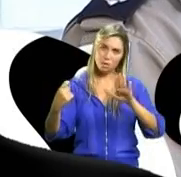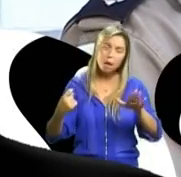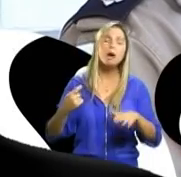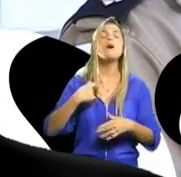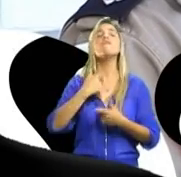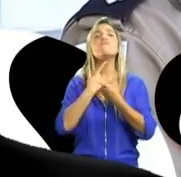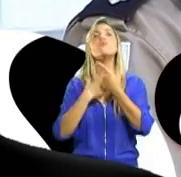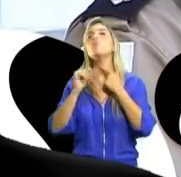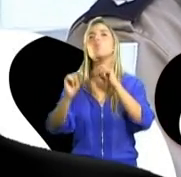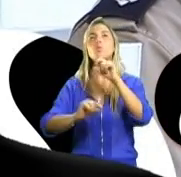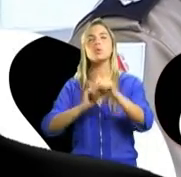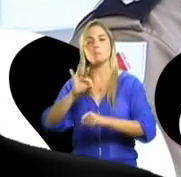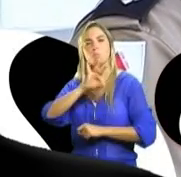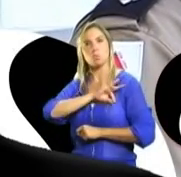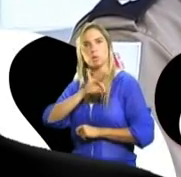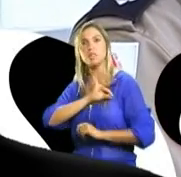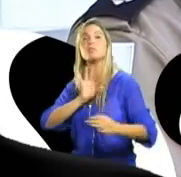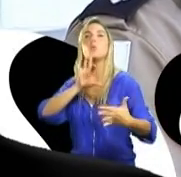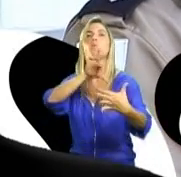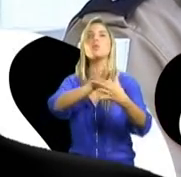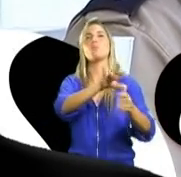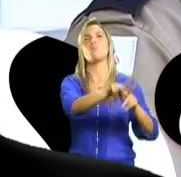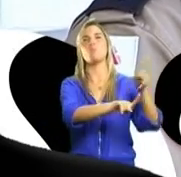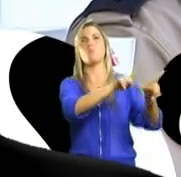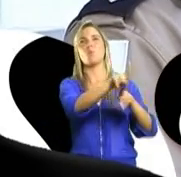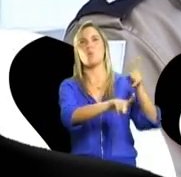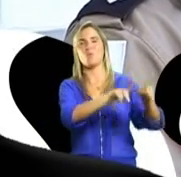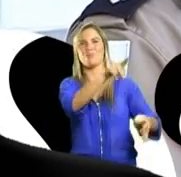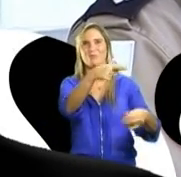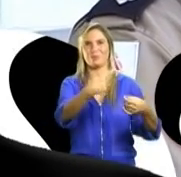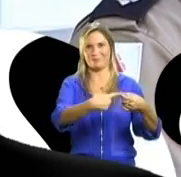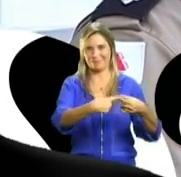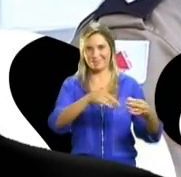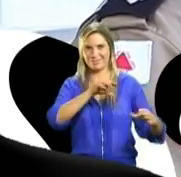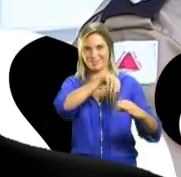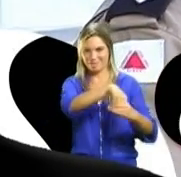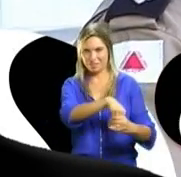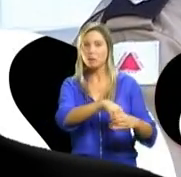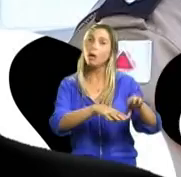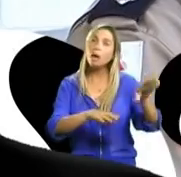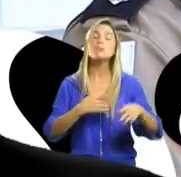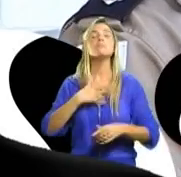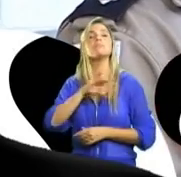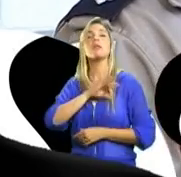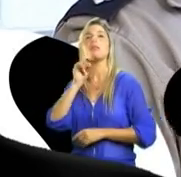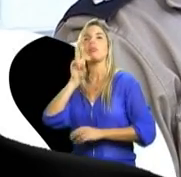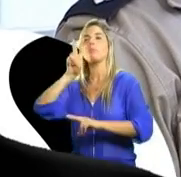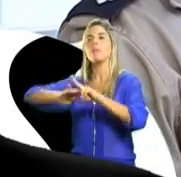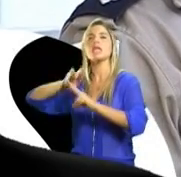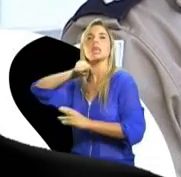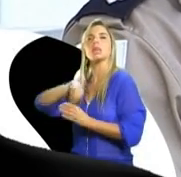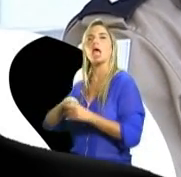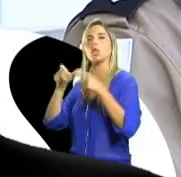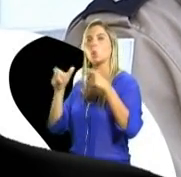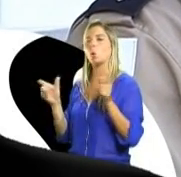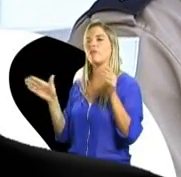e comunidade. Uma vez que a Polícia Militar, ela não se limita a estar dentro do batalhão, né, ela trabalha em